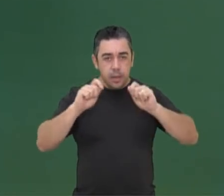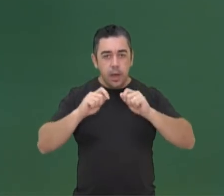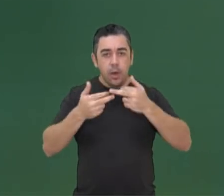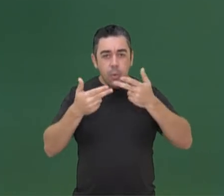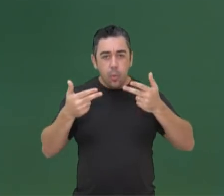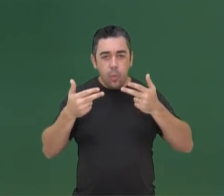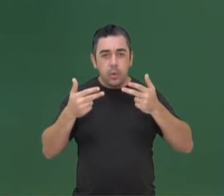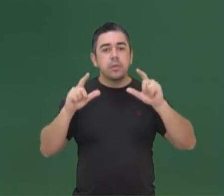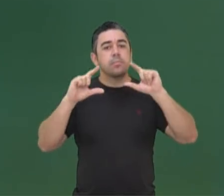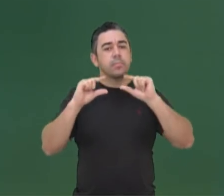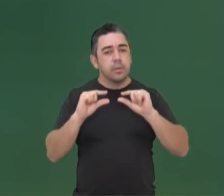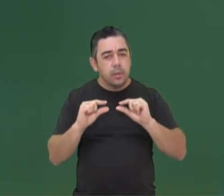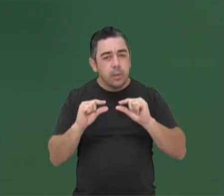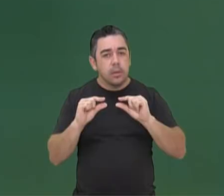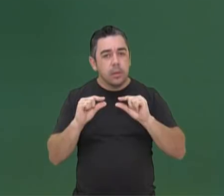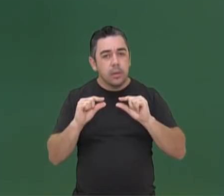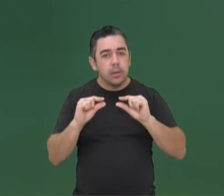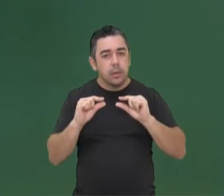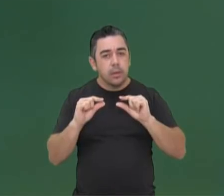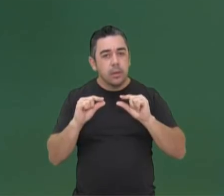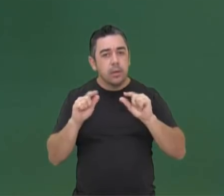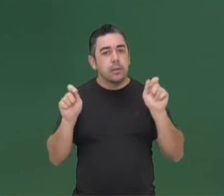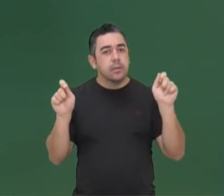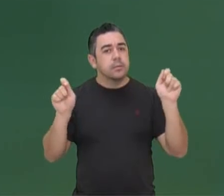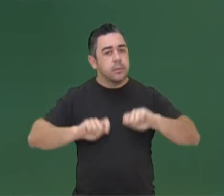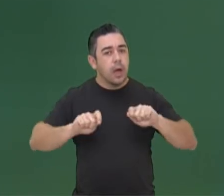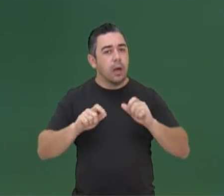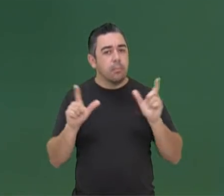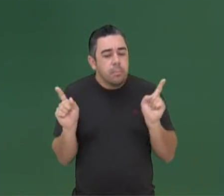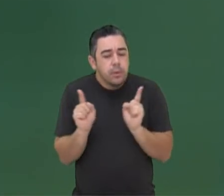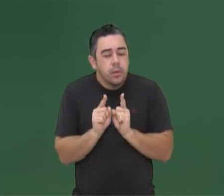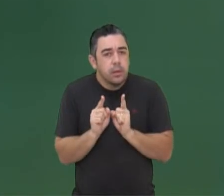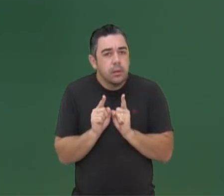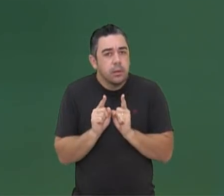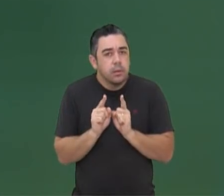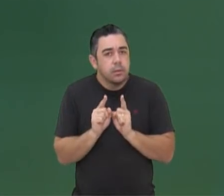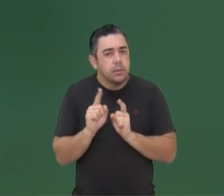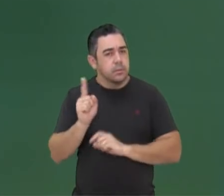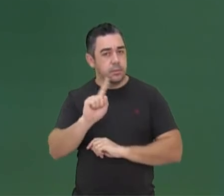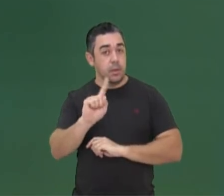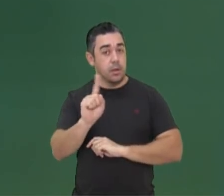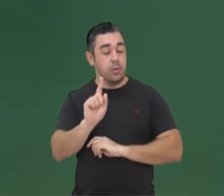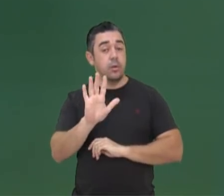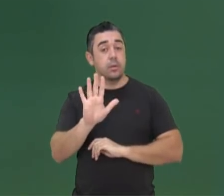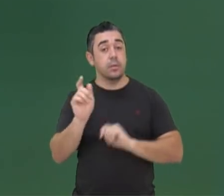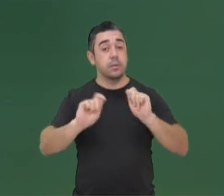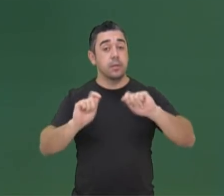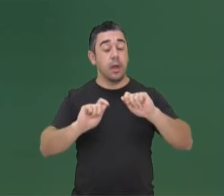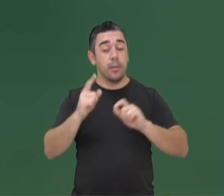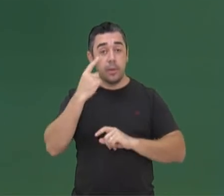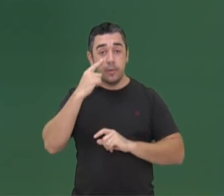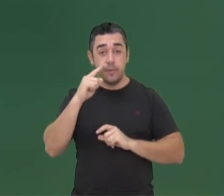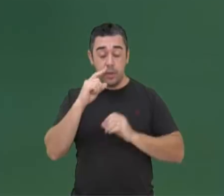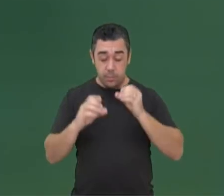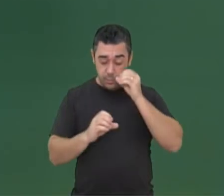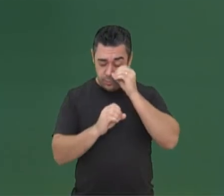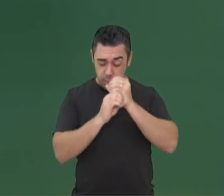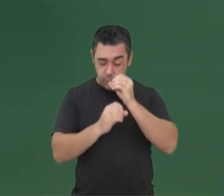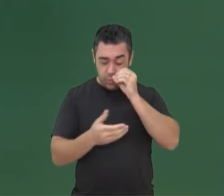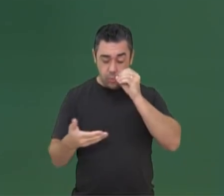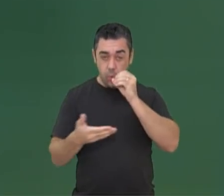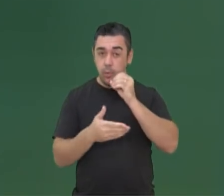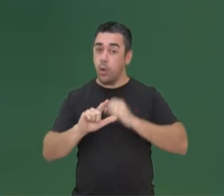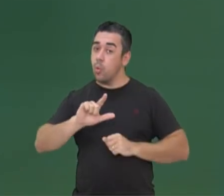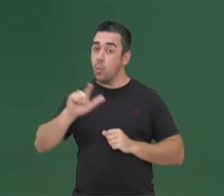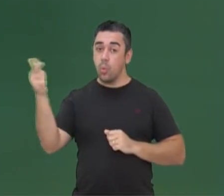observar seres muito pequenos, microscópicos? Não. Para observar seres microscópicos, eu tenho um